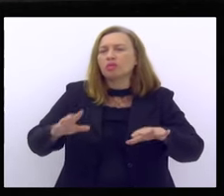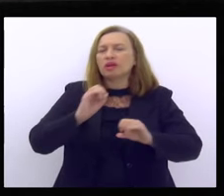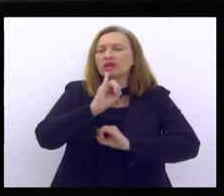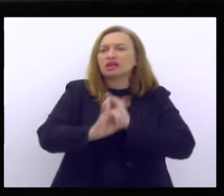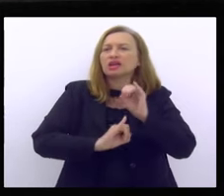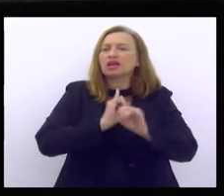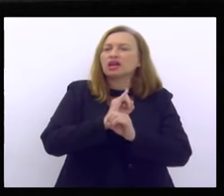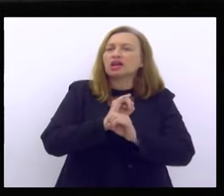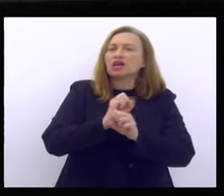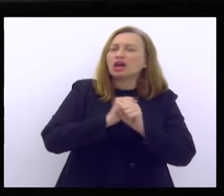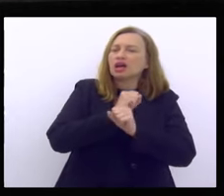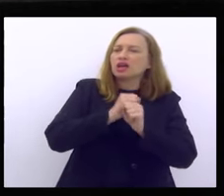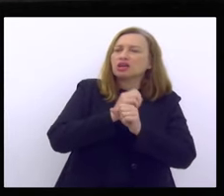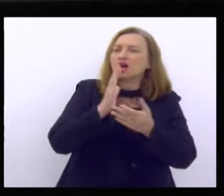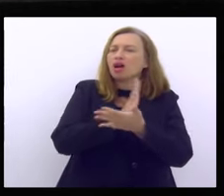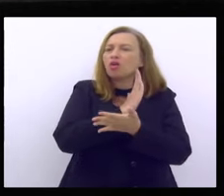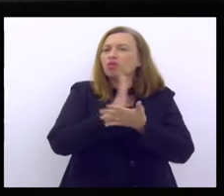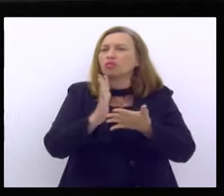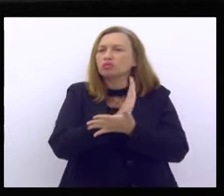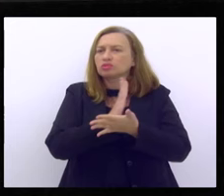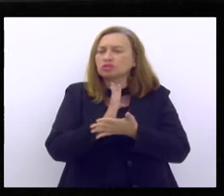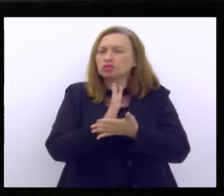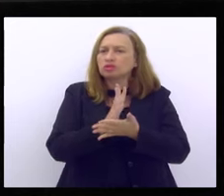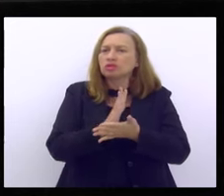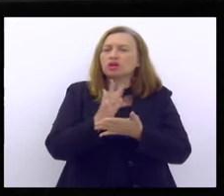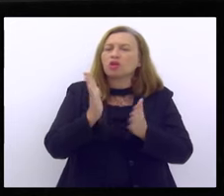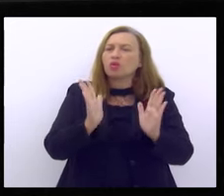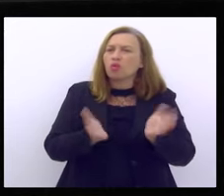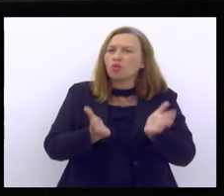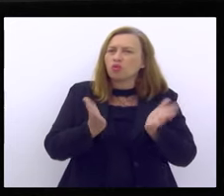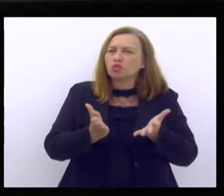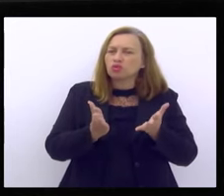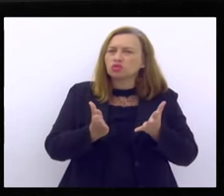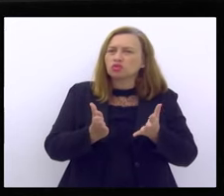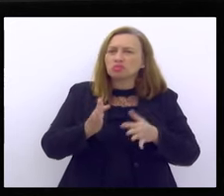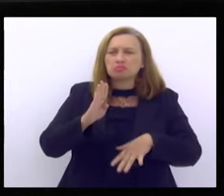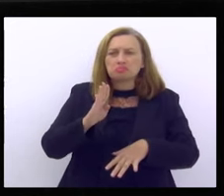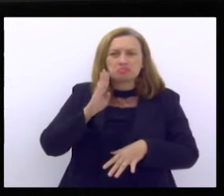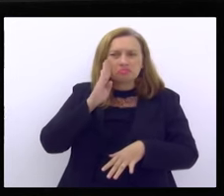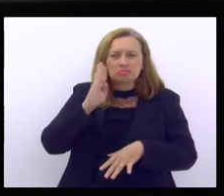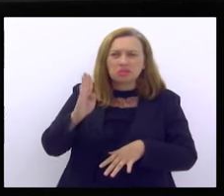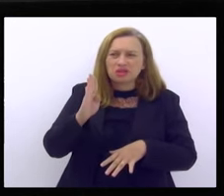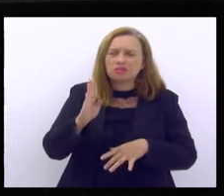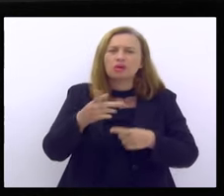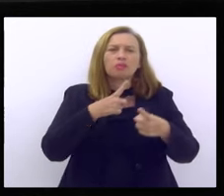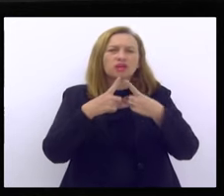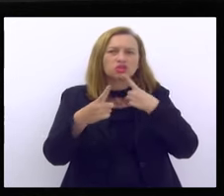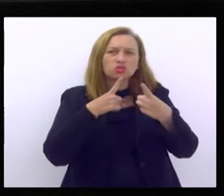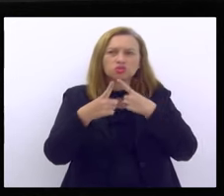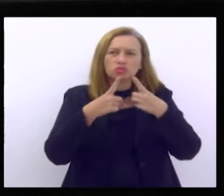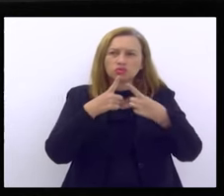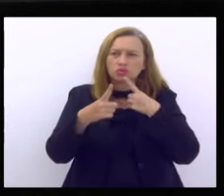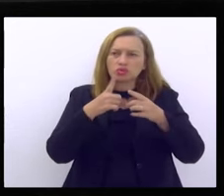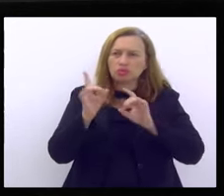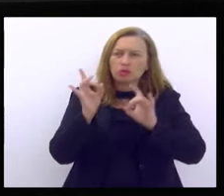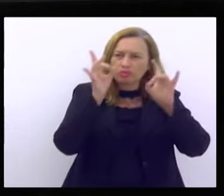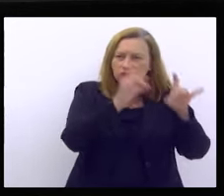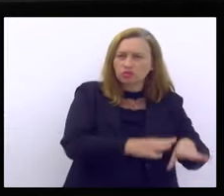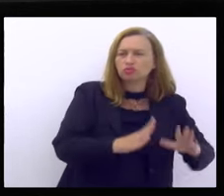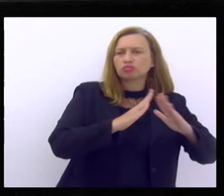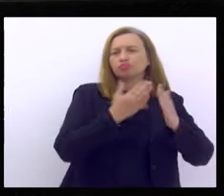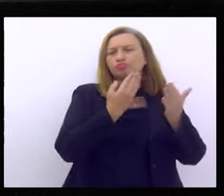hoje, né, a ser ponto de uma peça para colocar a discussão sobre o abandono das escolas no Rio de